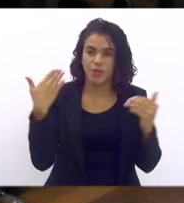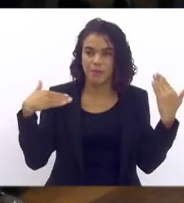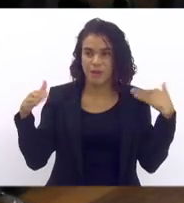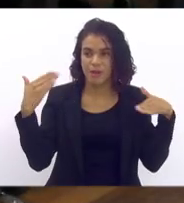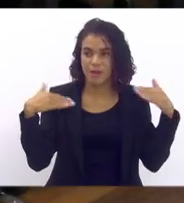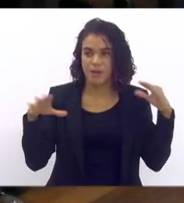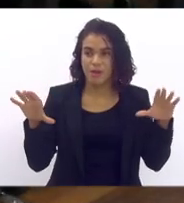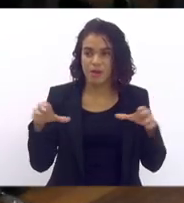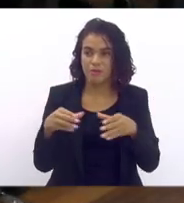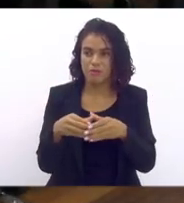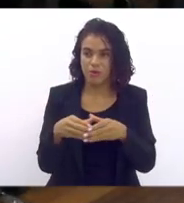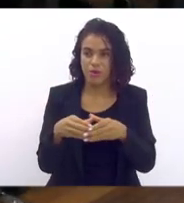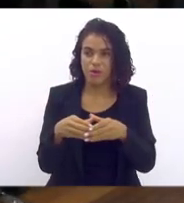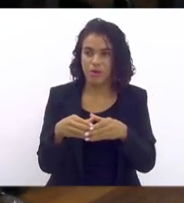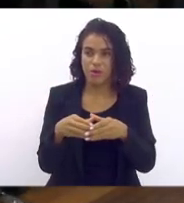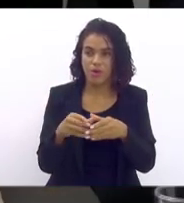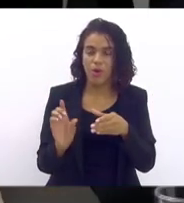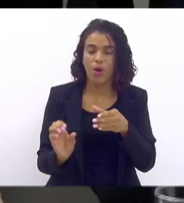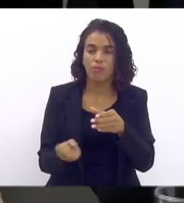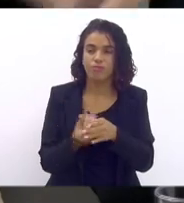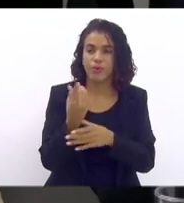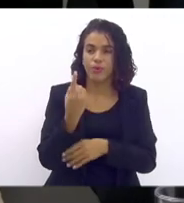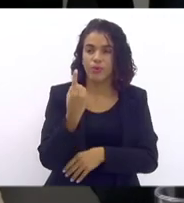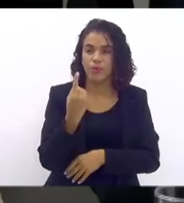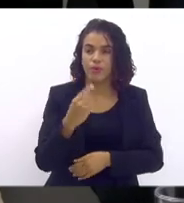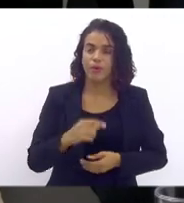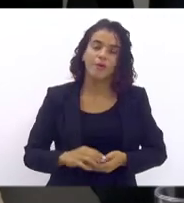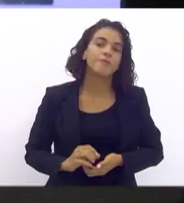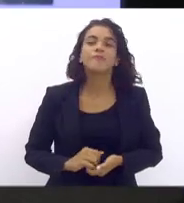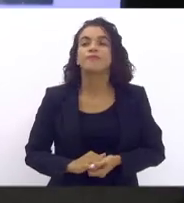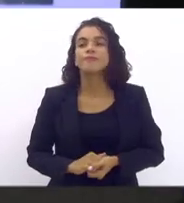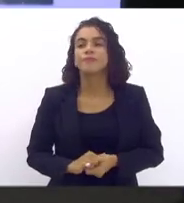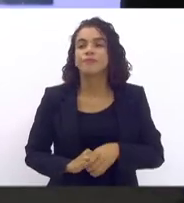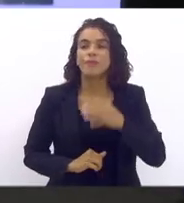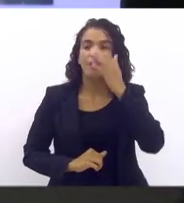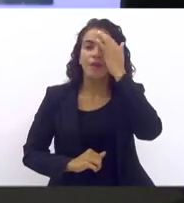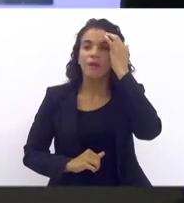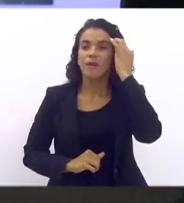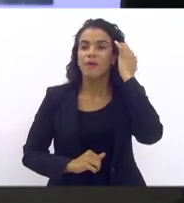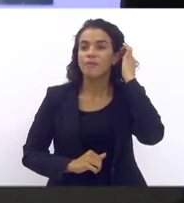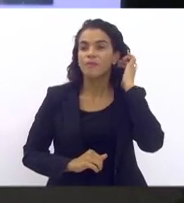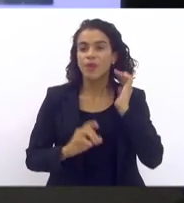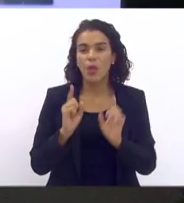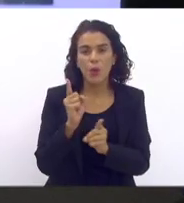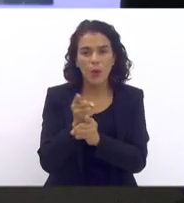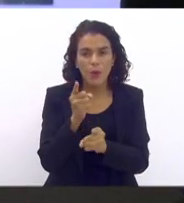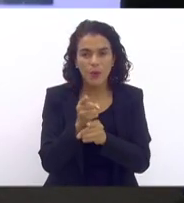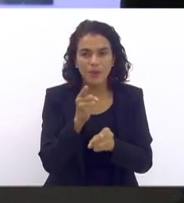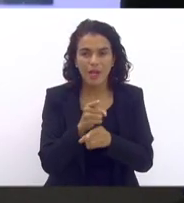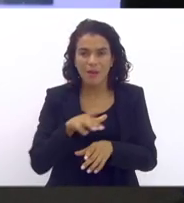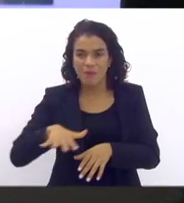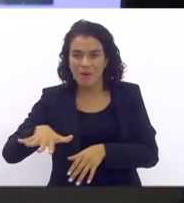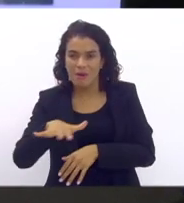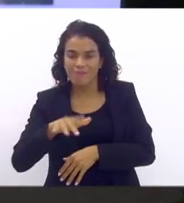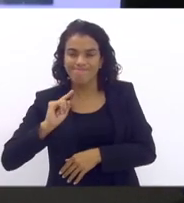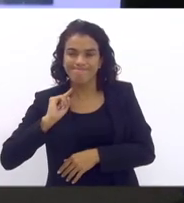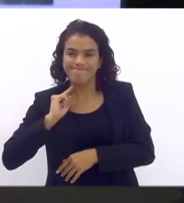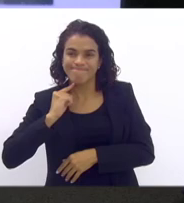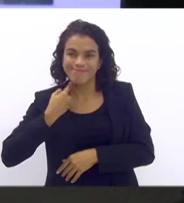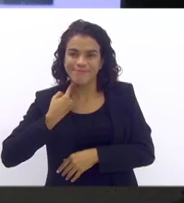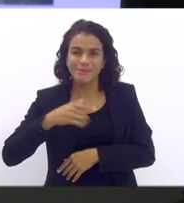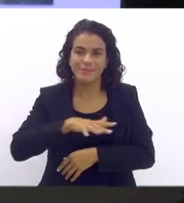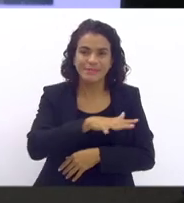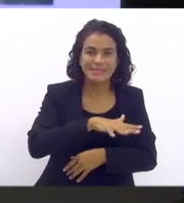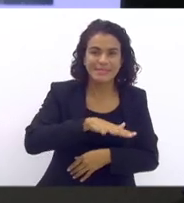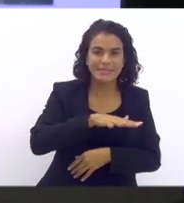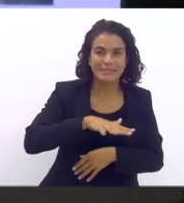todo mundo fazer um resolução única isso próximo eh achamos manchas de óleo indevidas fizemos